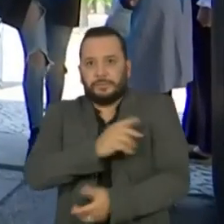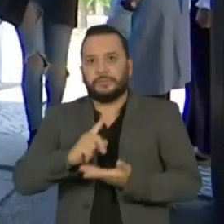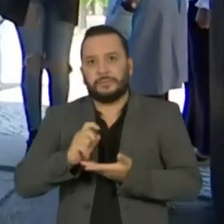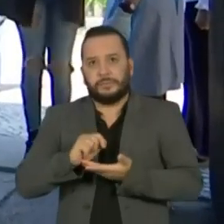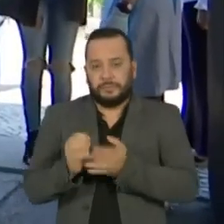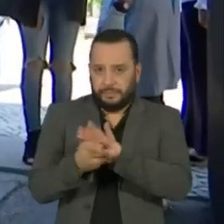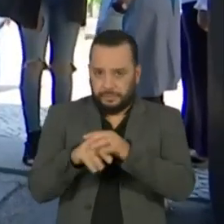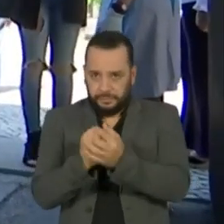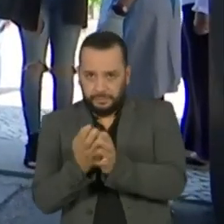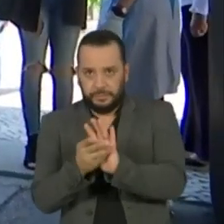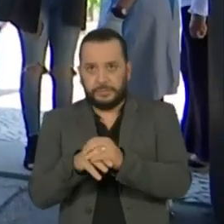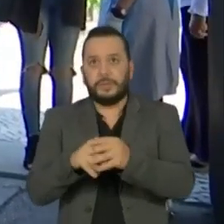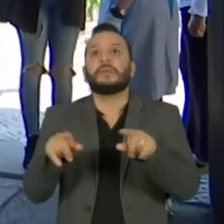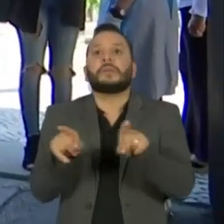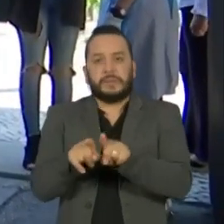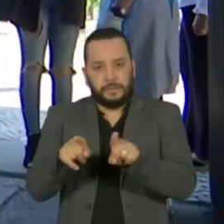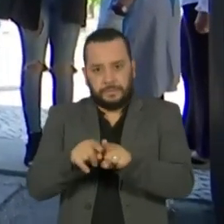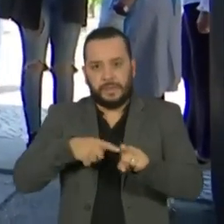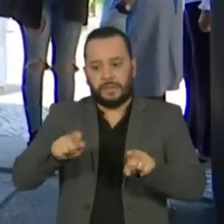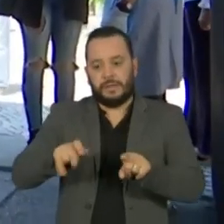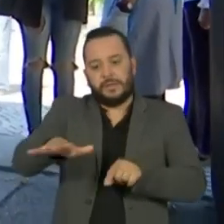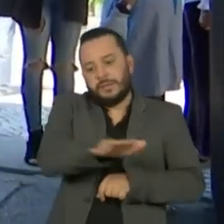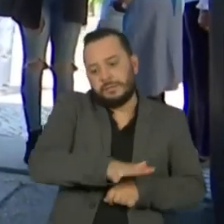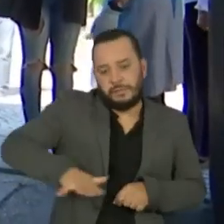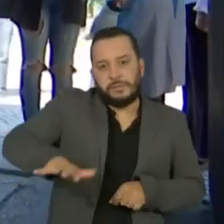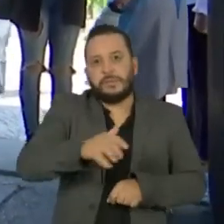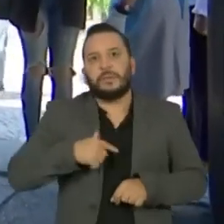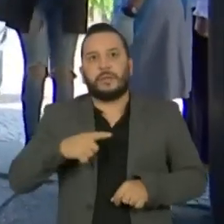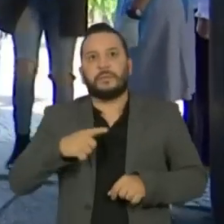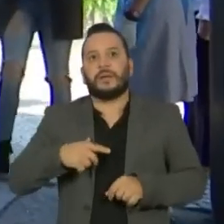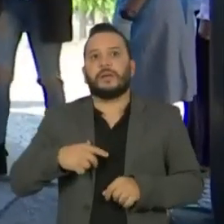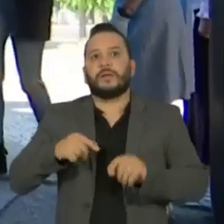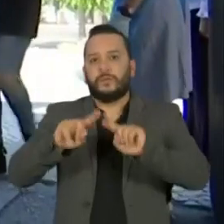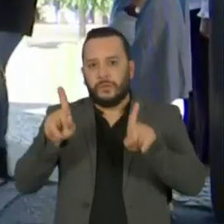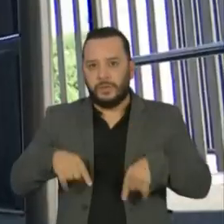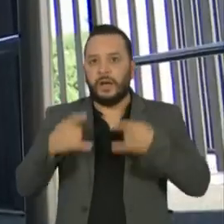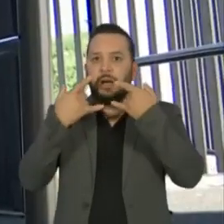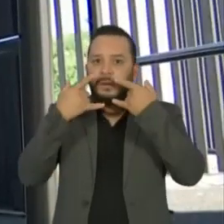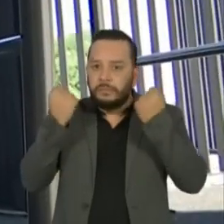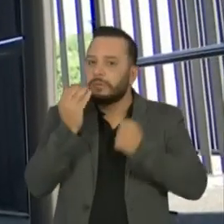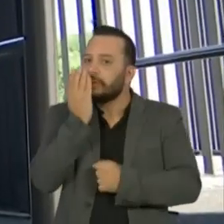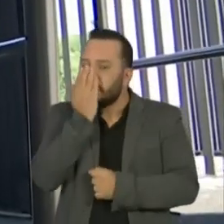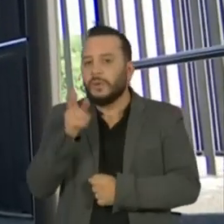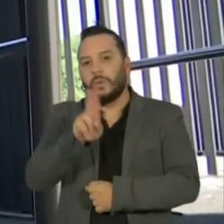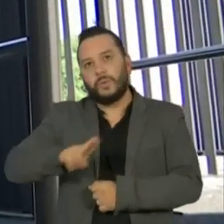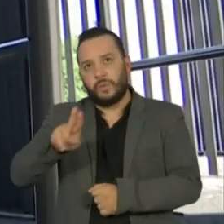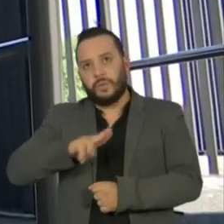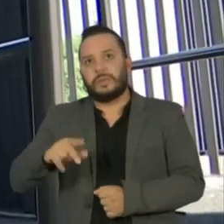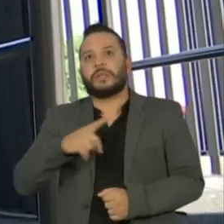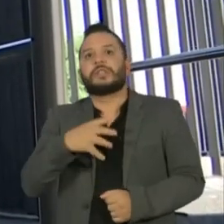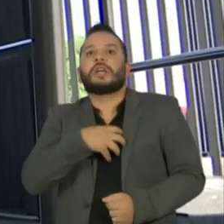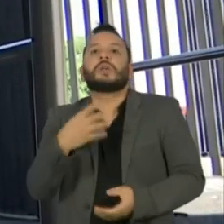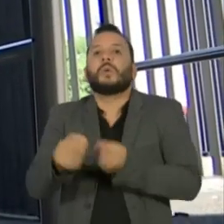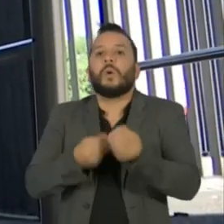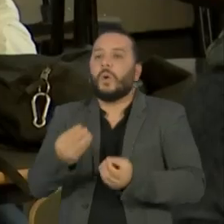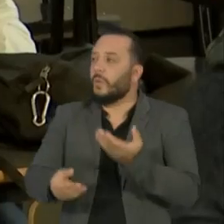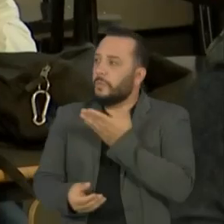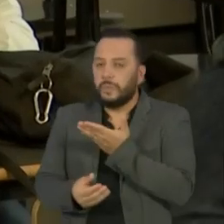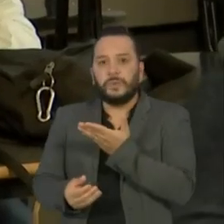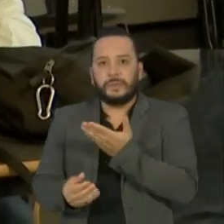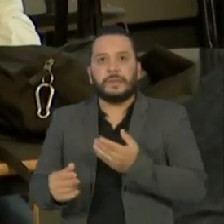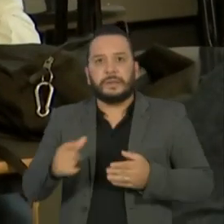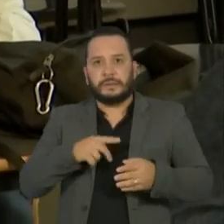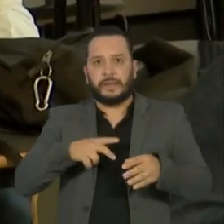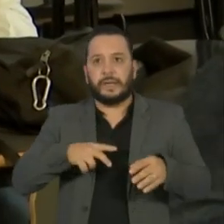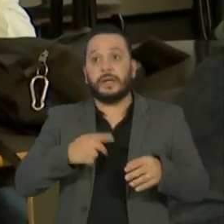as carteiras e de funcionários com máscaras e luvas de proteção, as classes têm nova configuração, com uma